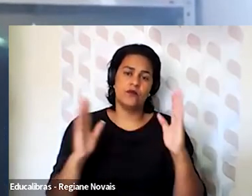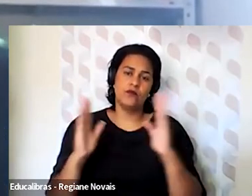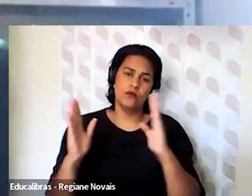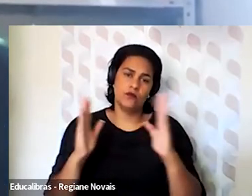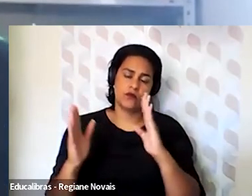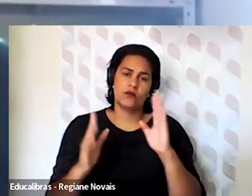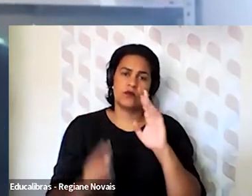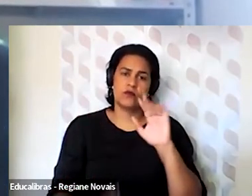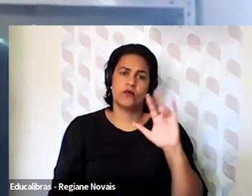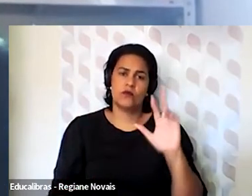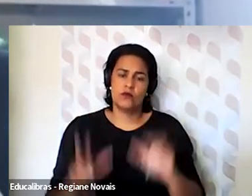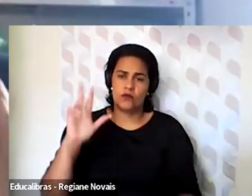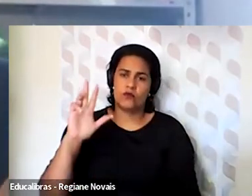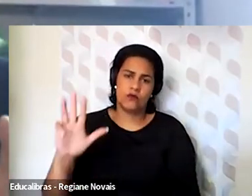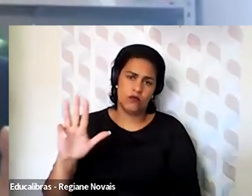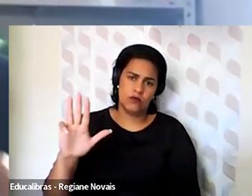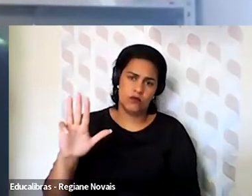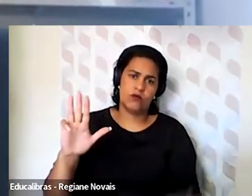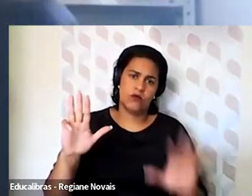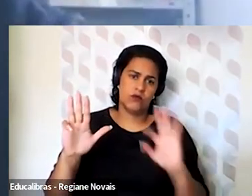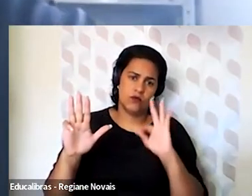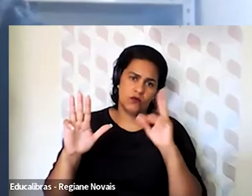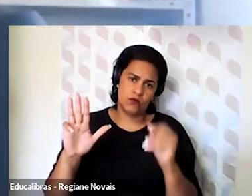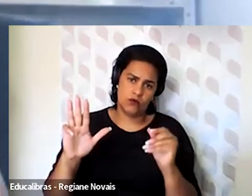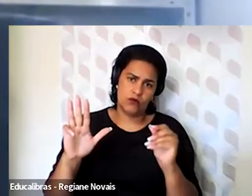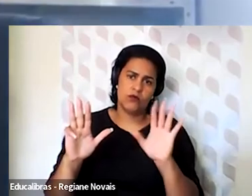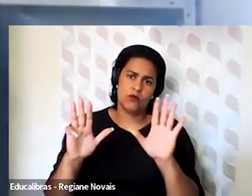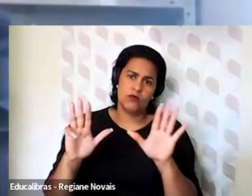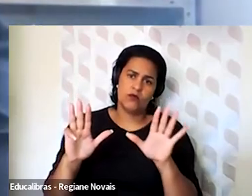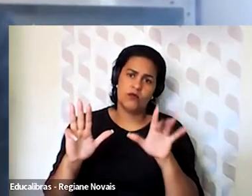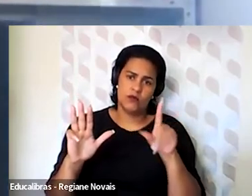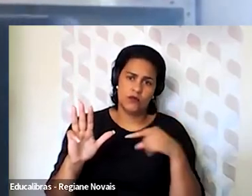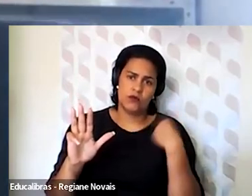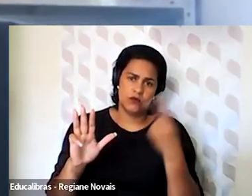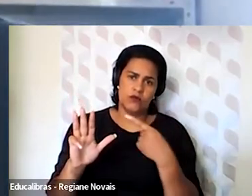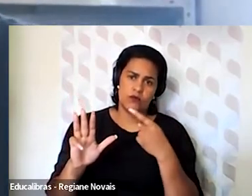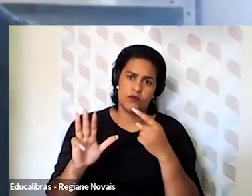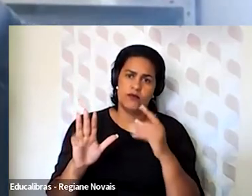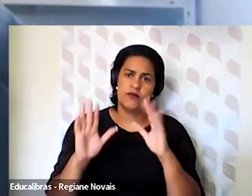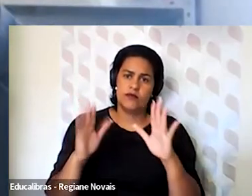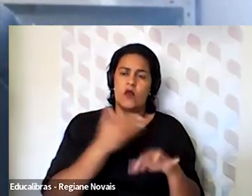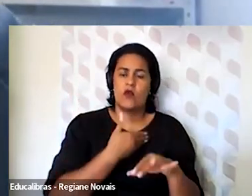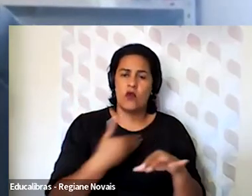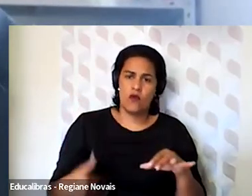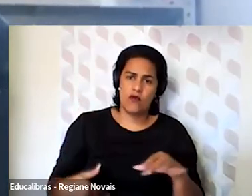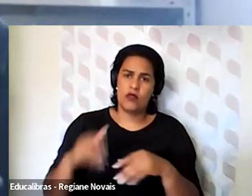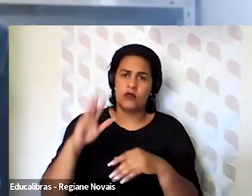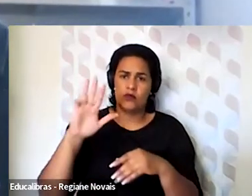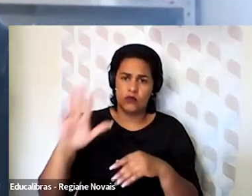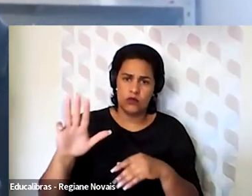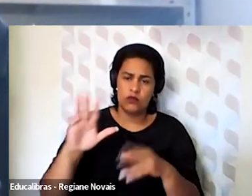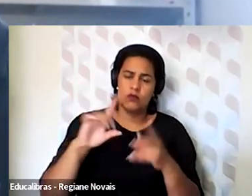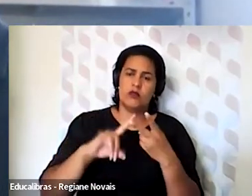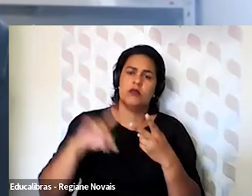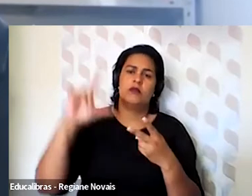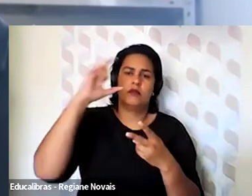é opinião, por fatos, que a era Lula e os governos Lula mais o governo Dilma, o